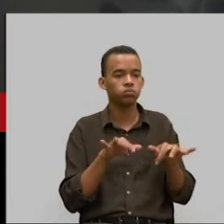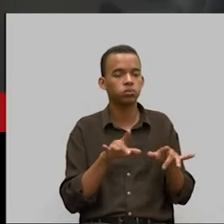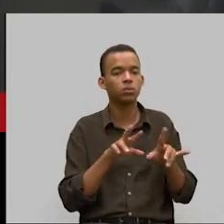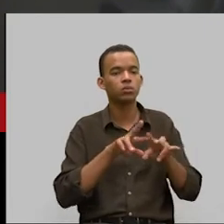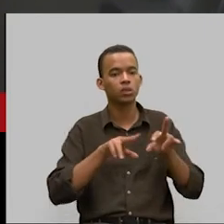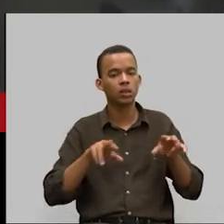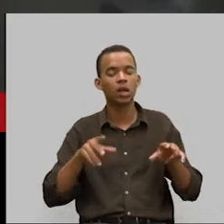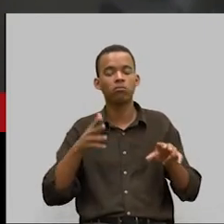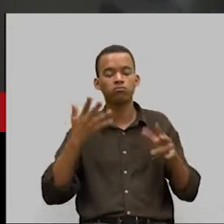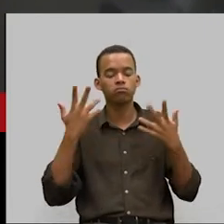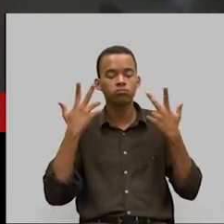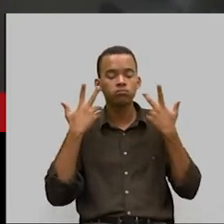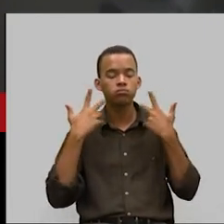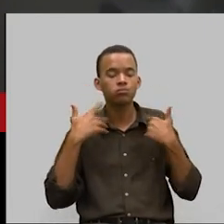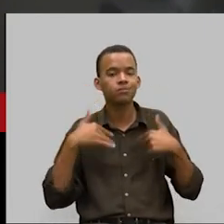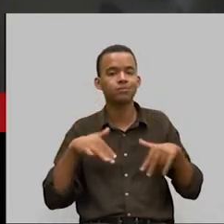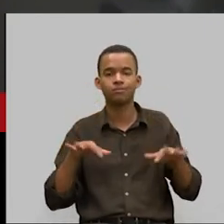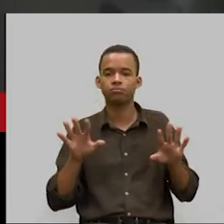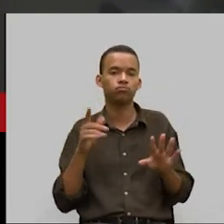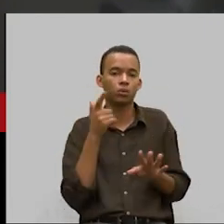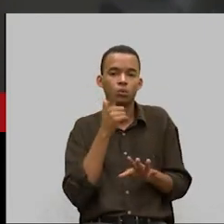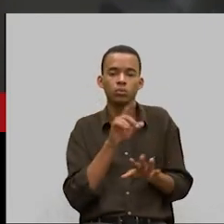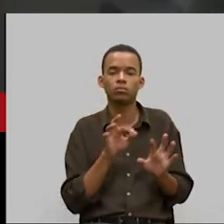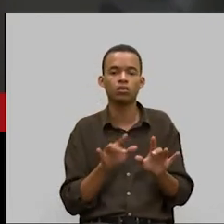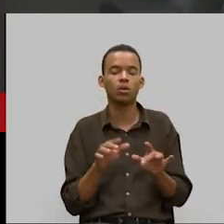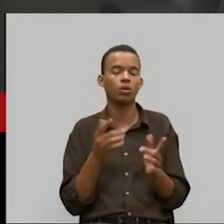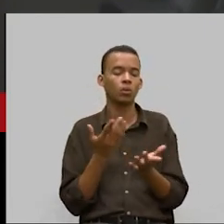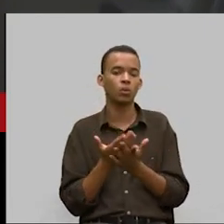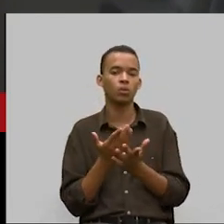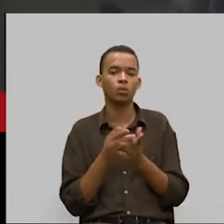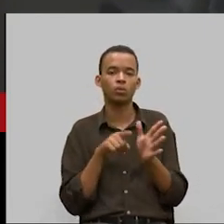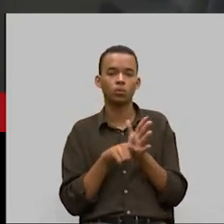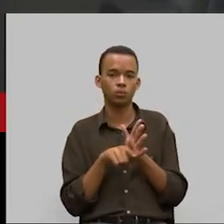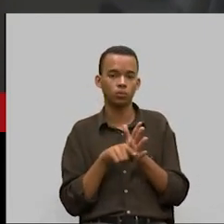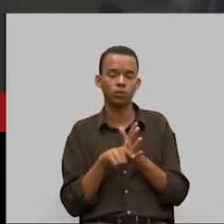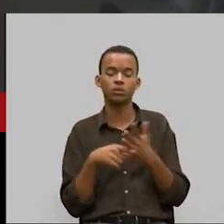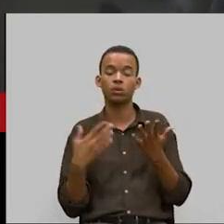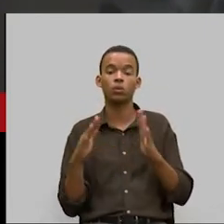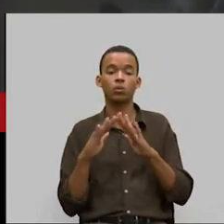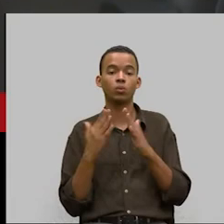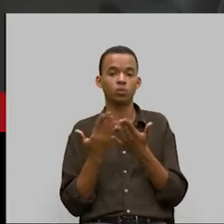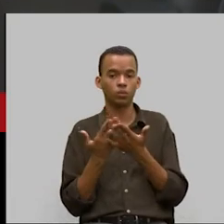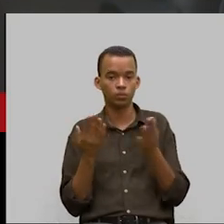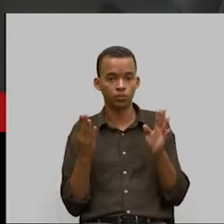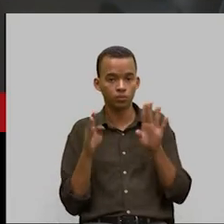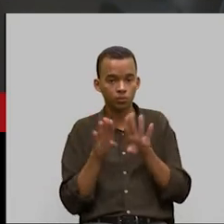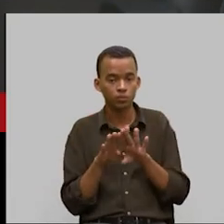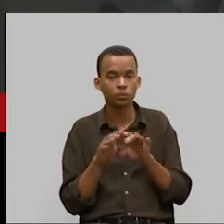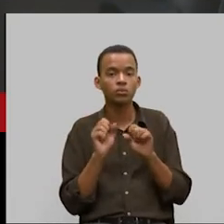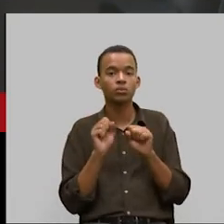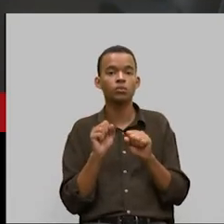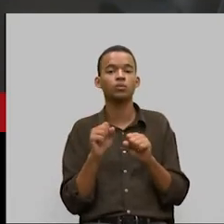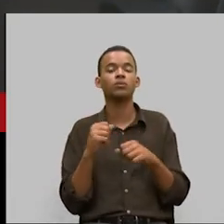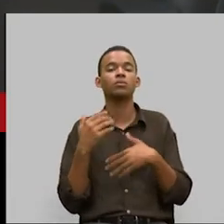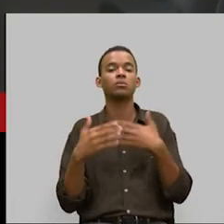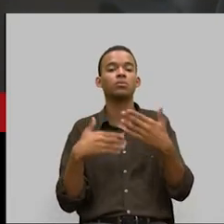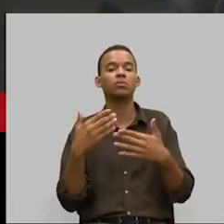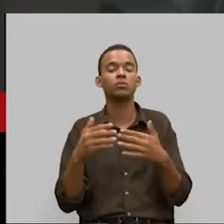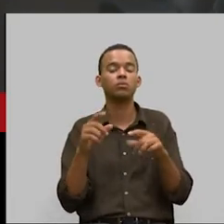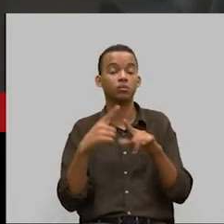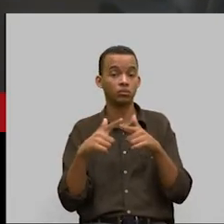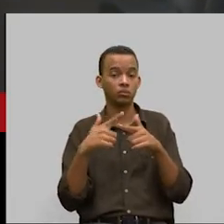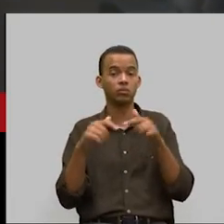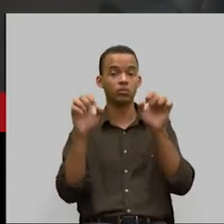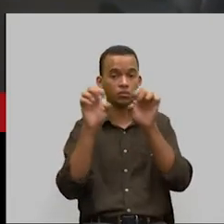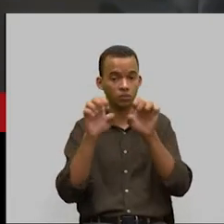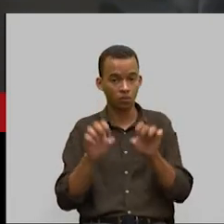natural então isso e o fechamento da escola pode a escola pode ser ter projetos culturais